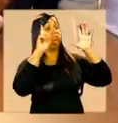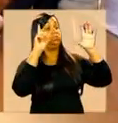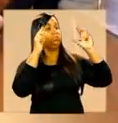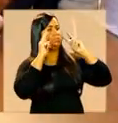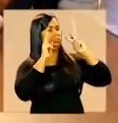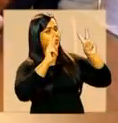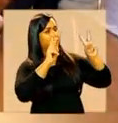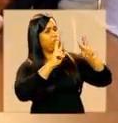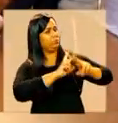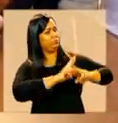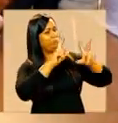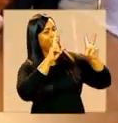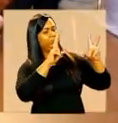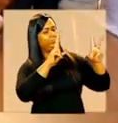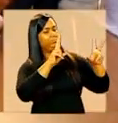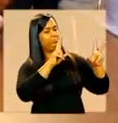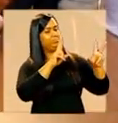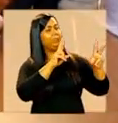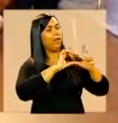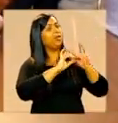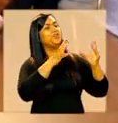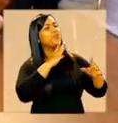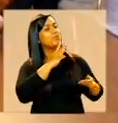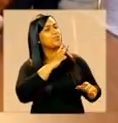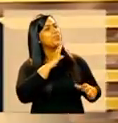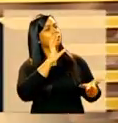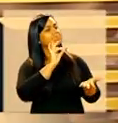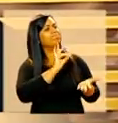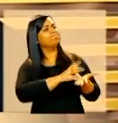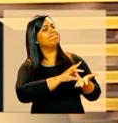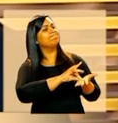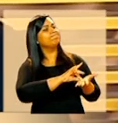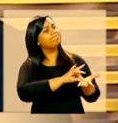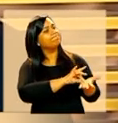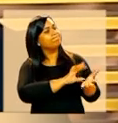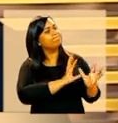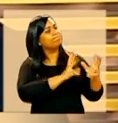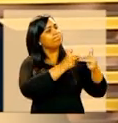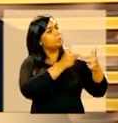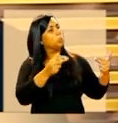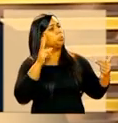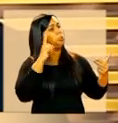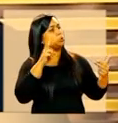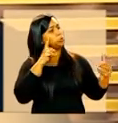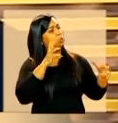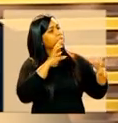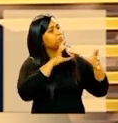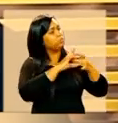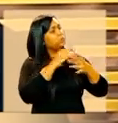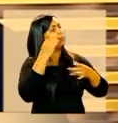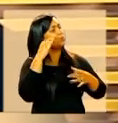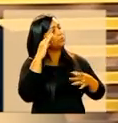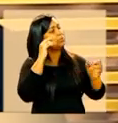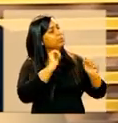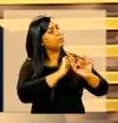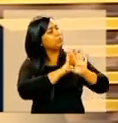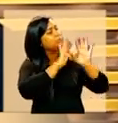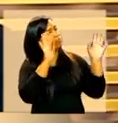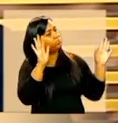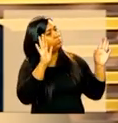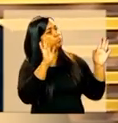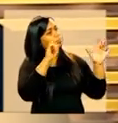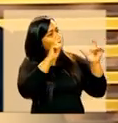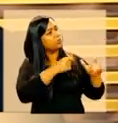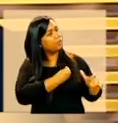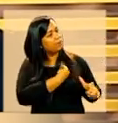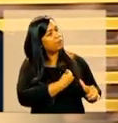olhar, ver aquele lugar e se permitir conhecer ele de fato e abraçar tudo que está ali e tentar entender de verdade onde a gente